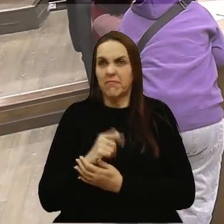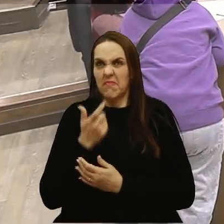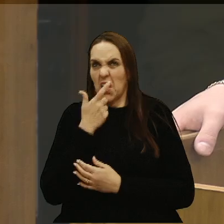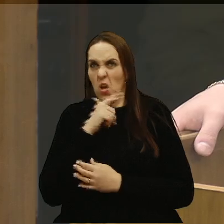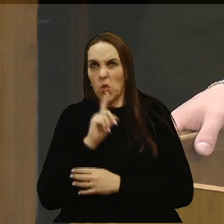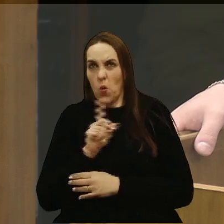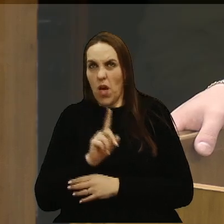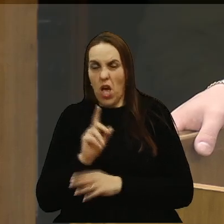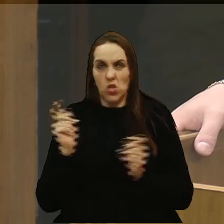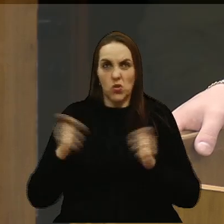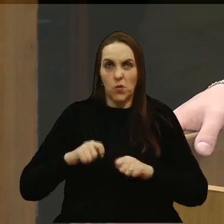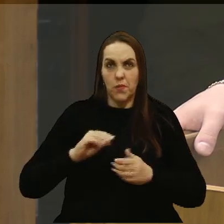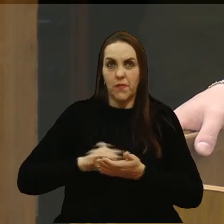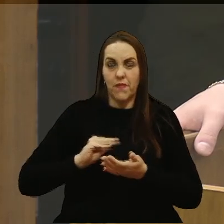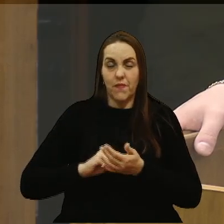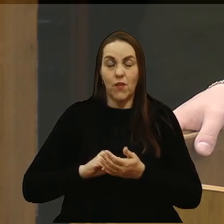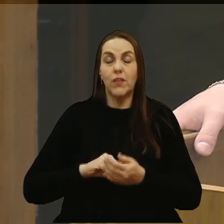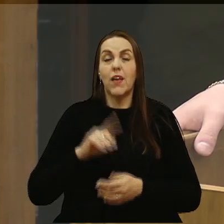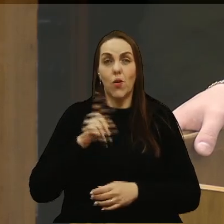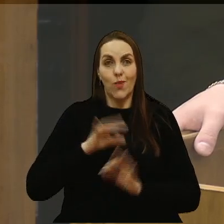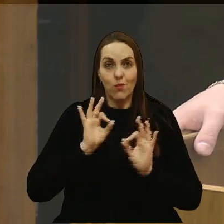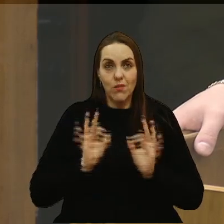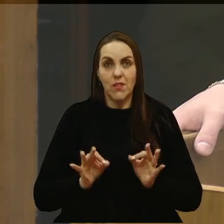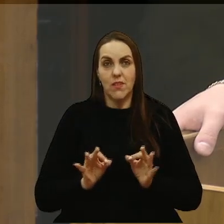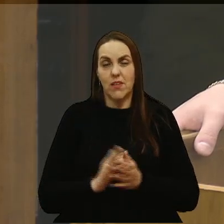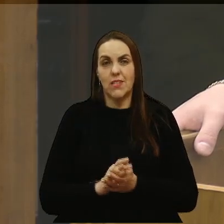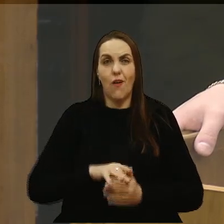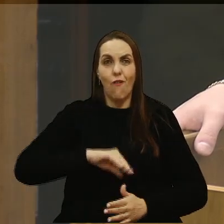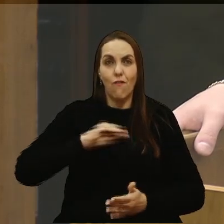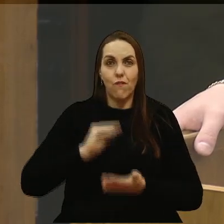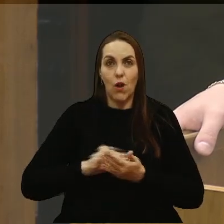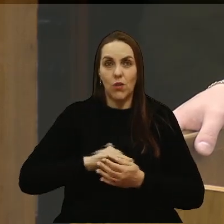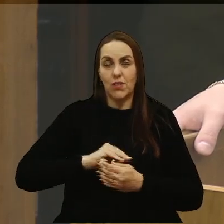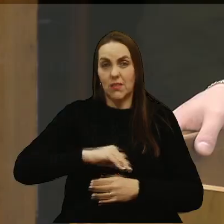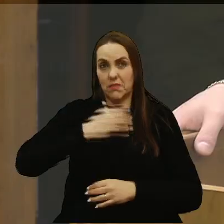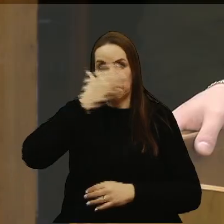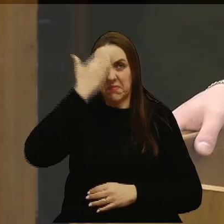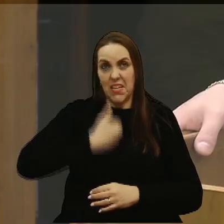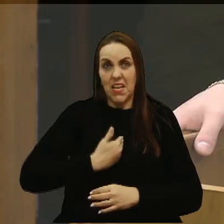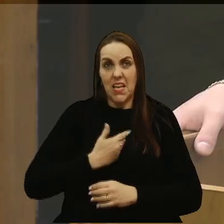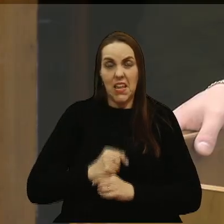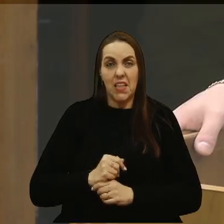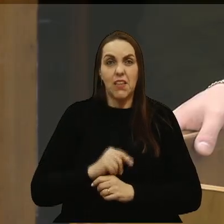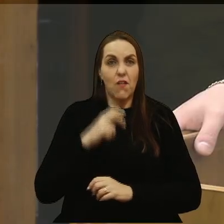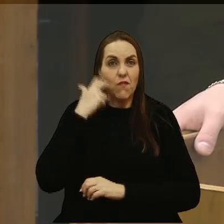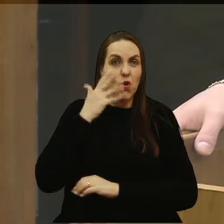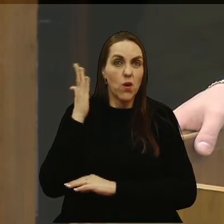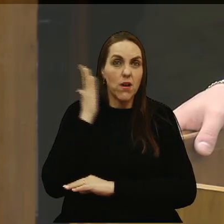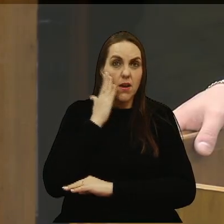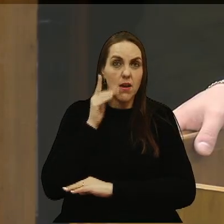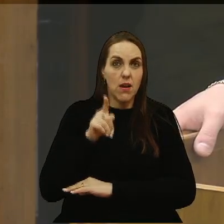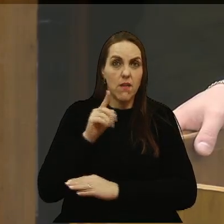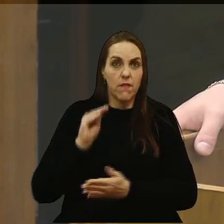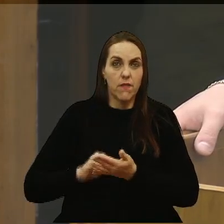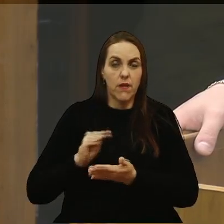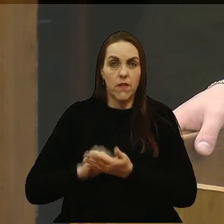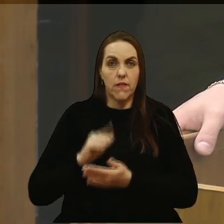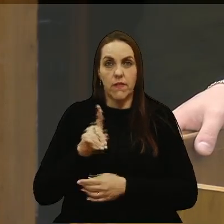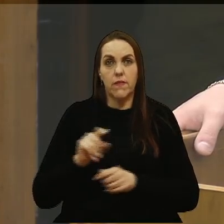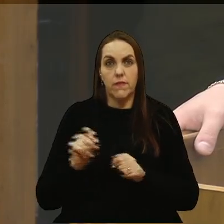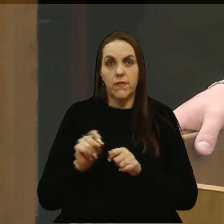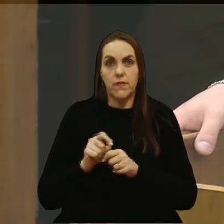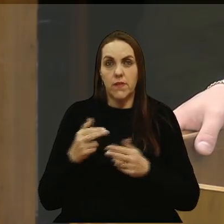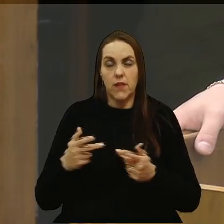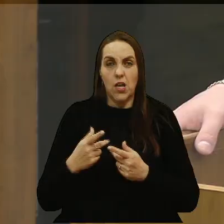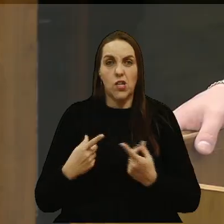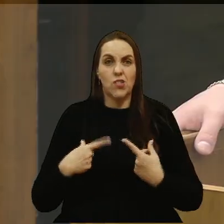vereador Fantinel, que é incompetência. É a falta de caráter, a falta de vergonha na cara de fazer a farra com o